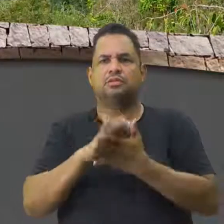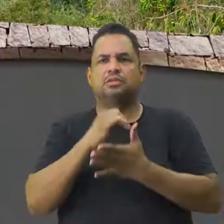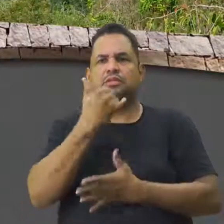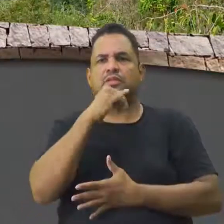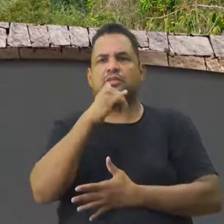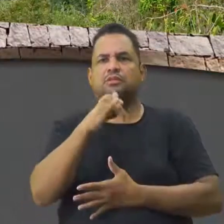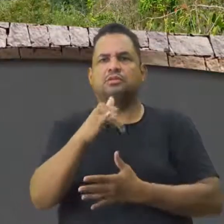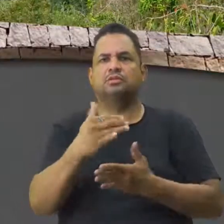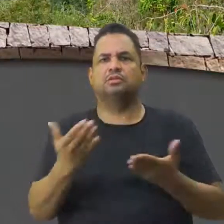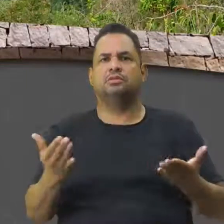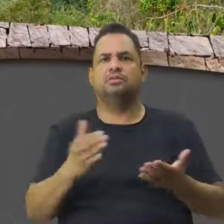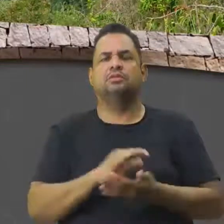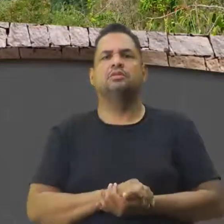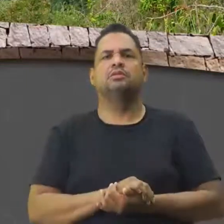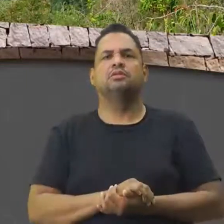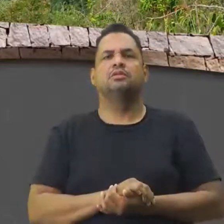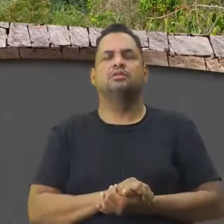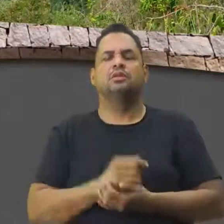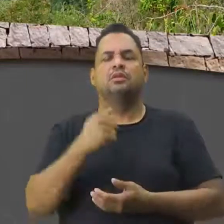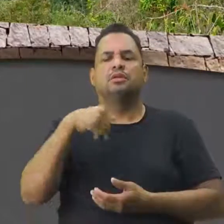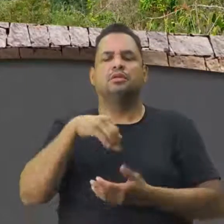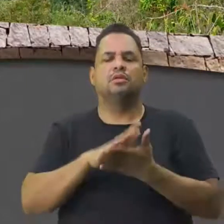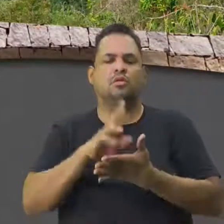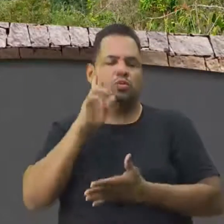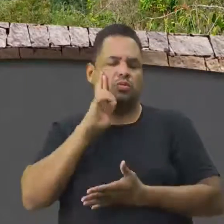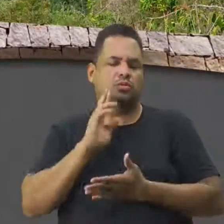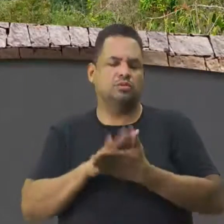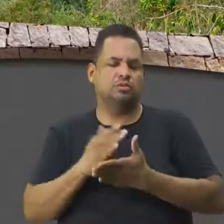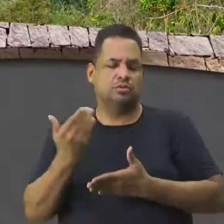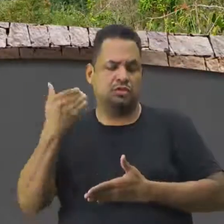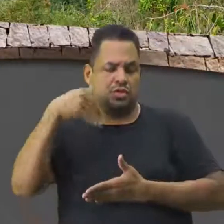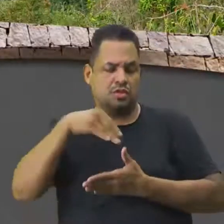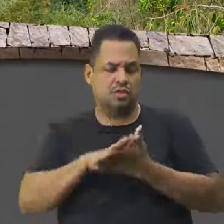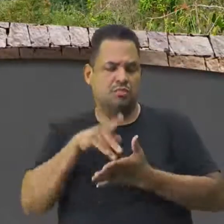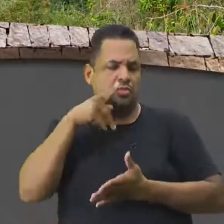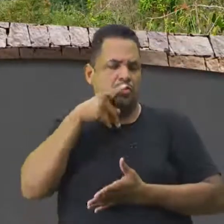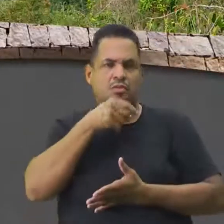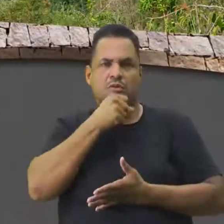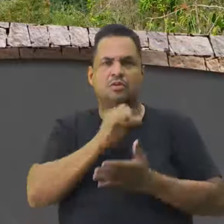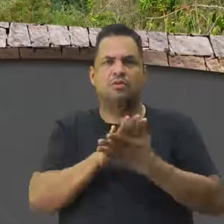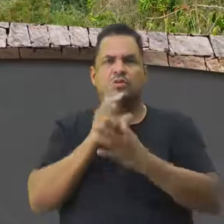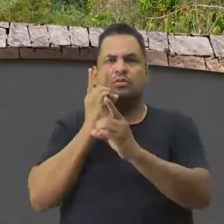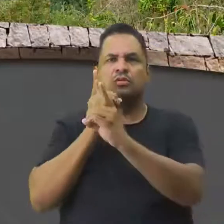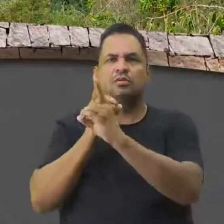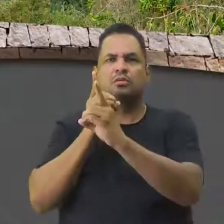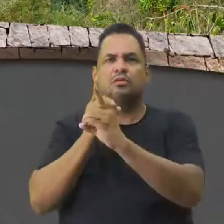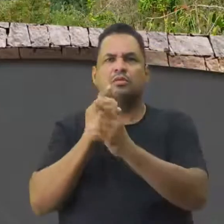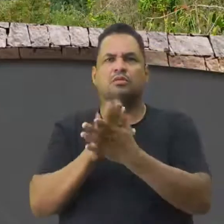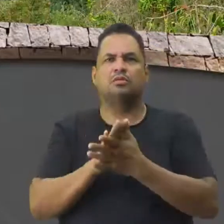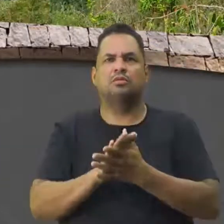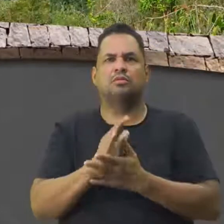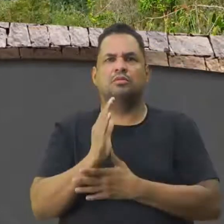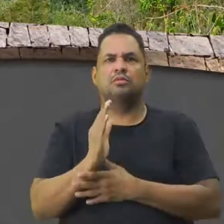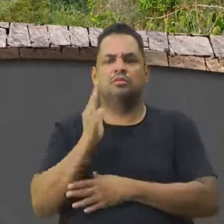Aqui em Rondônia, se você vier a Porto Velho, você vai encontrar, tem um nome de um hotel chamado